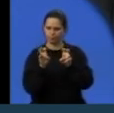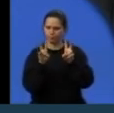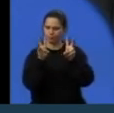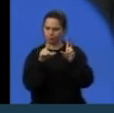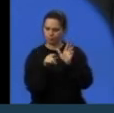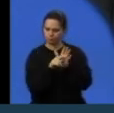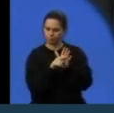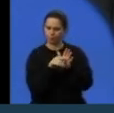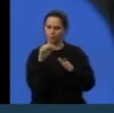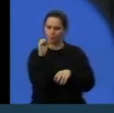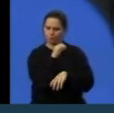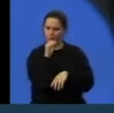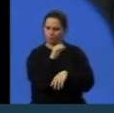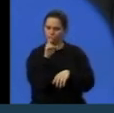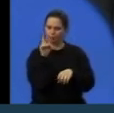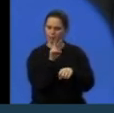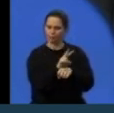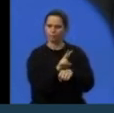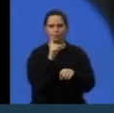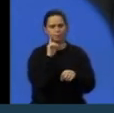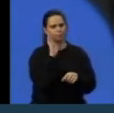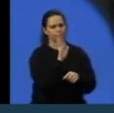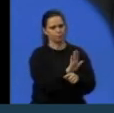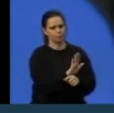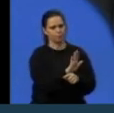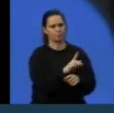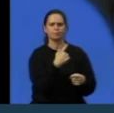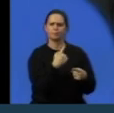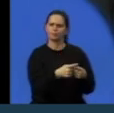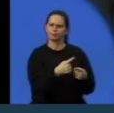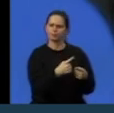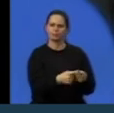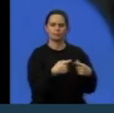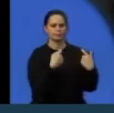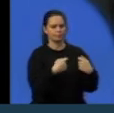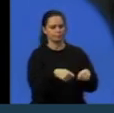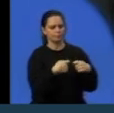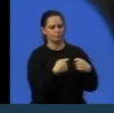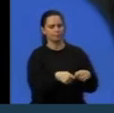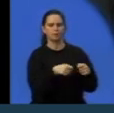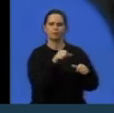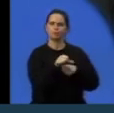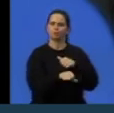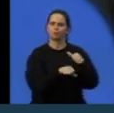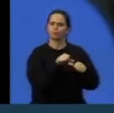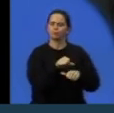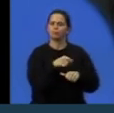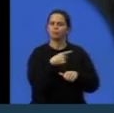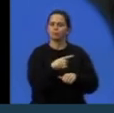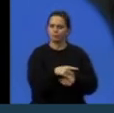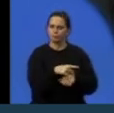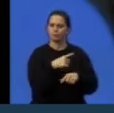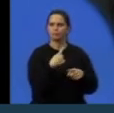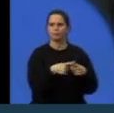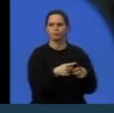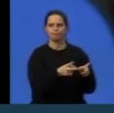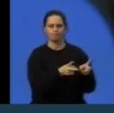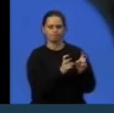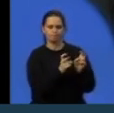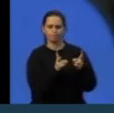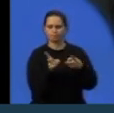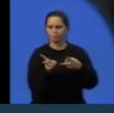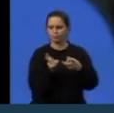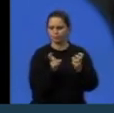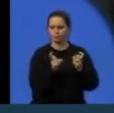temática urgência e emergência. E por que houve a necessidade de tais alterações? Porque foram percebidas